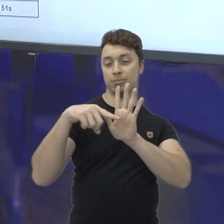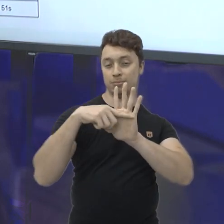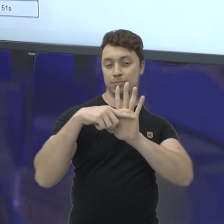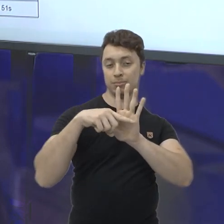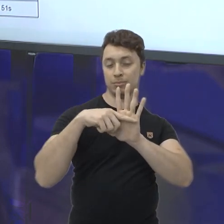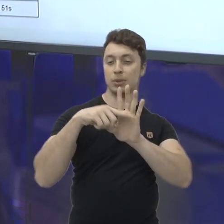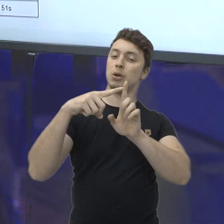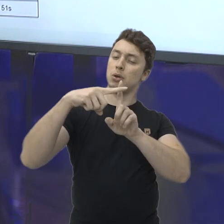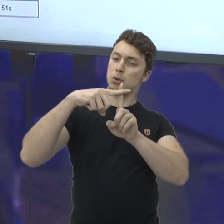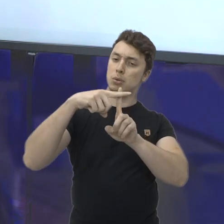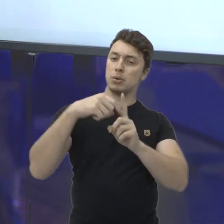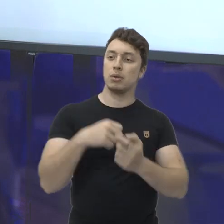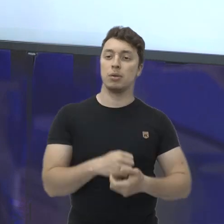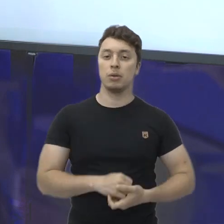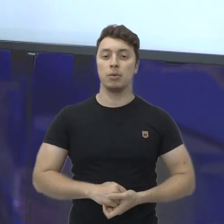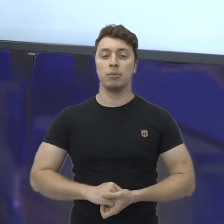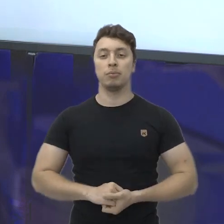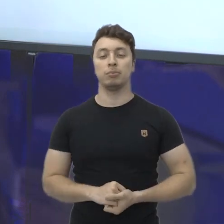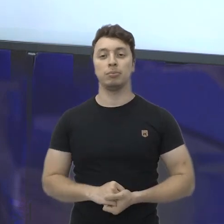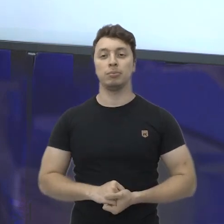o resultado.